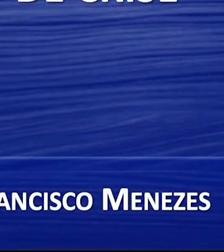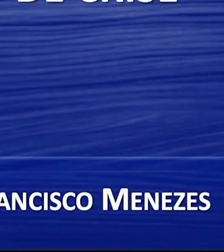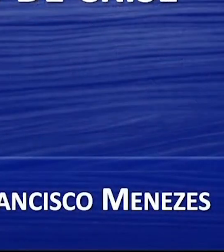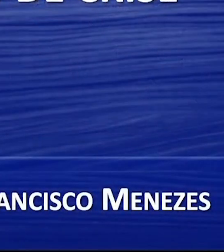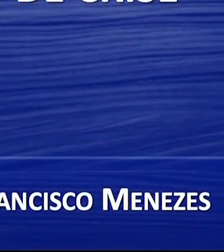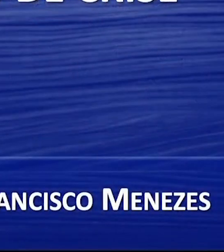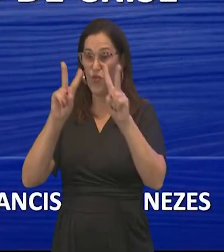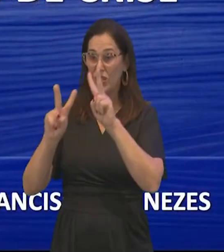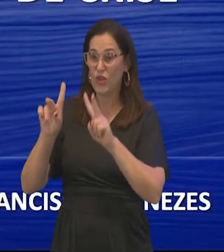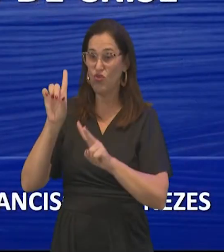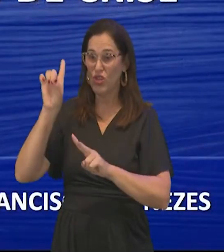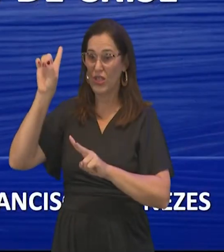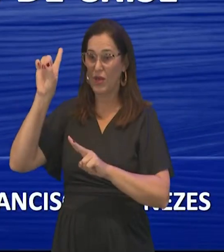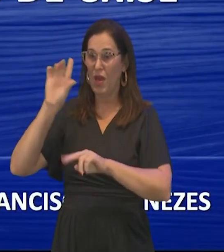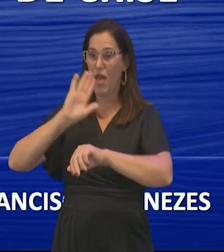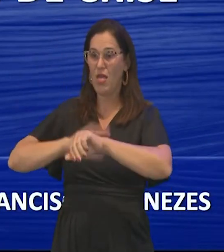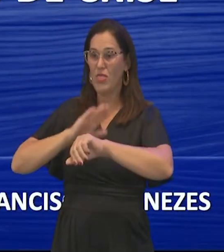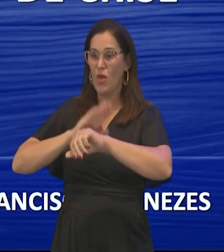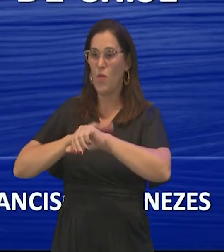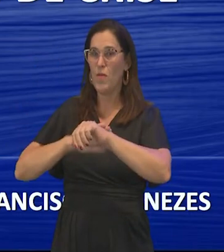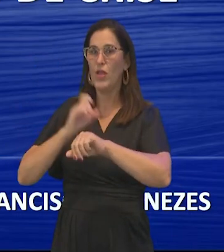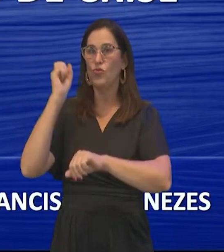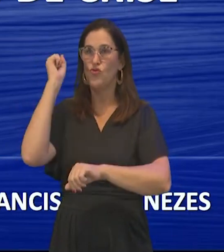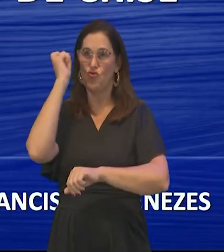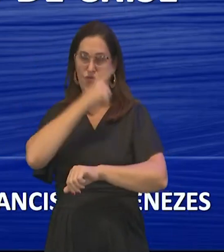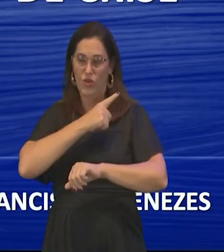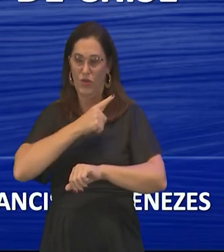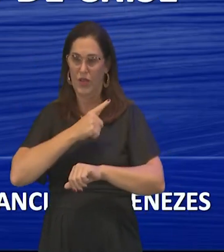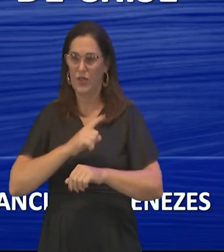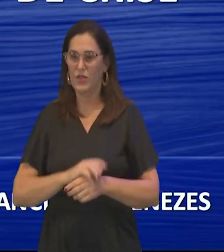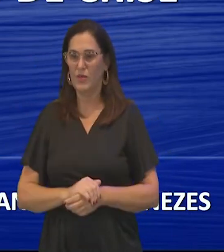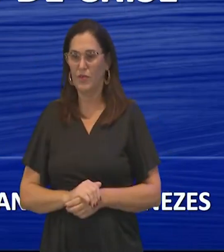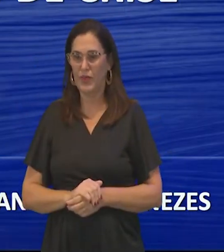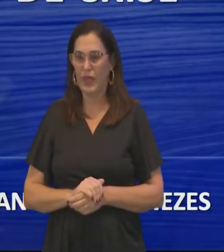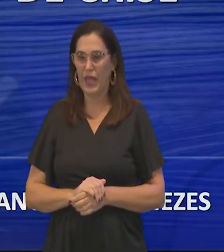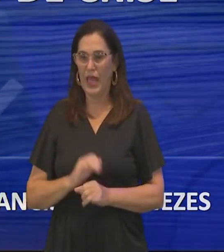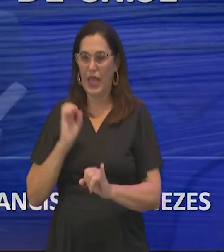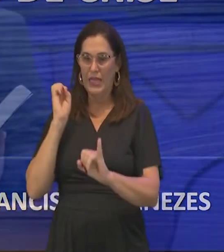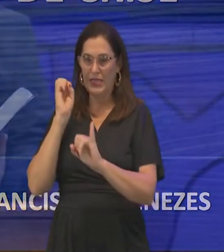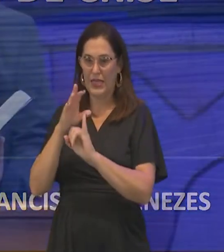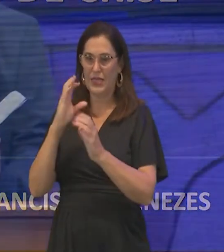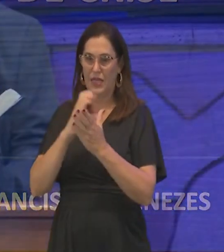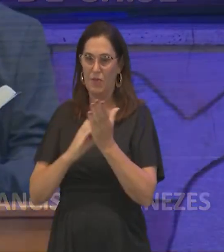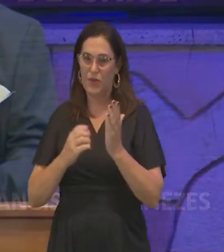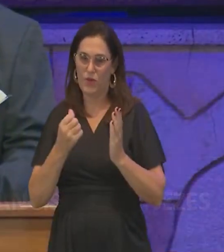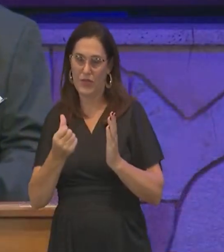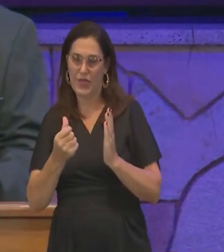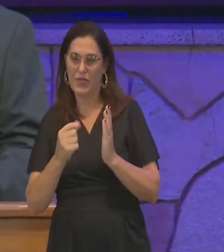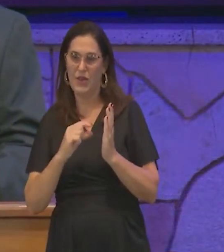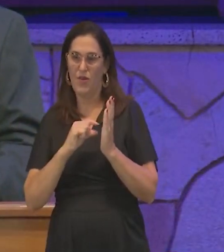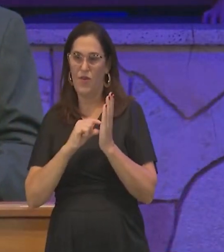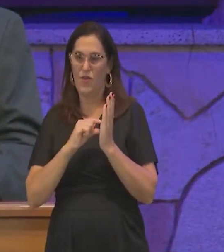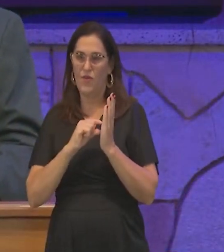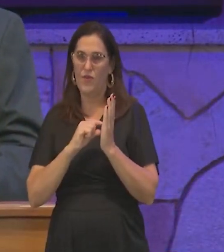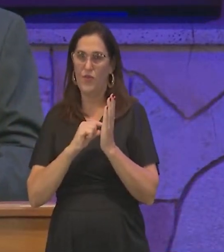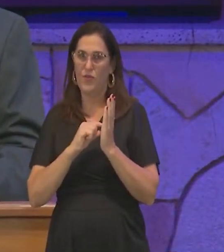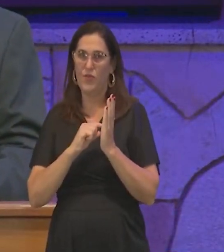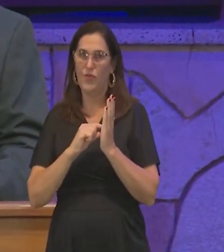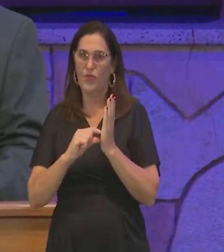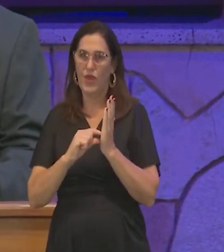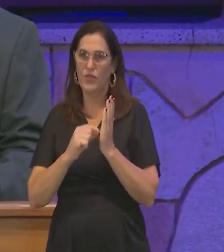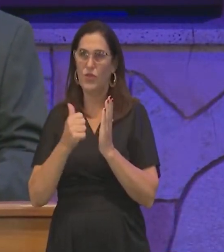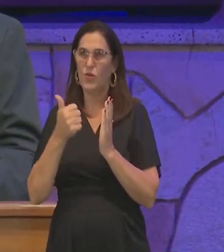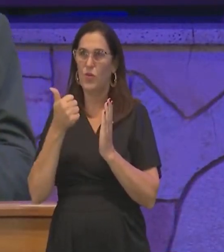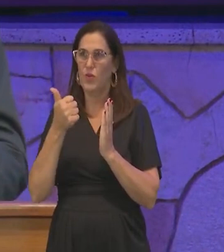visão de Deus em tempos de crise. Isaías, no capítulo 6, a partir do